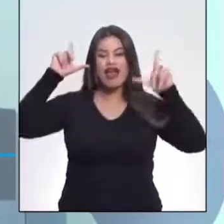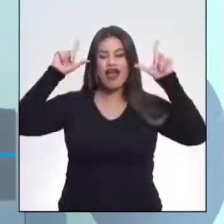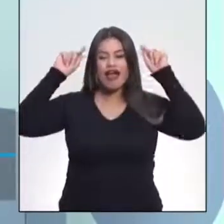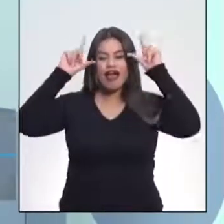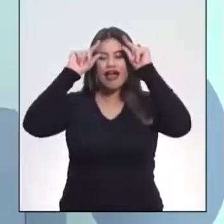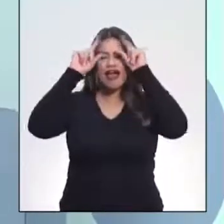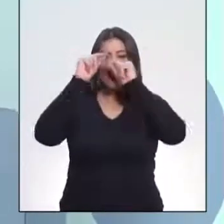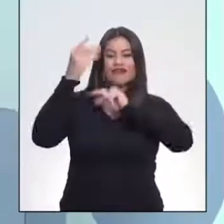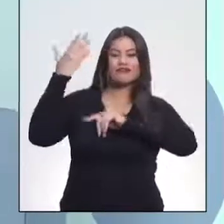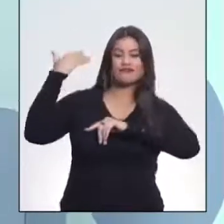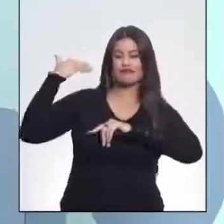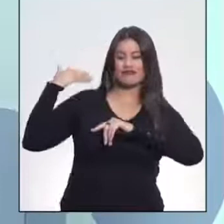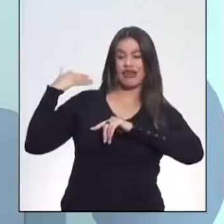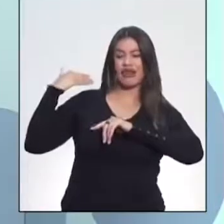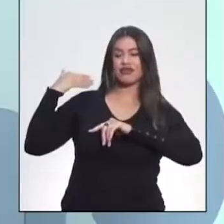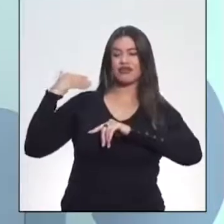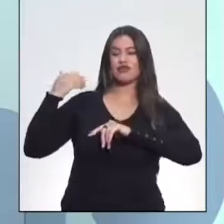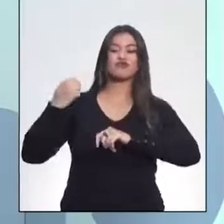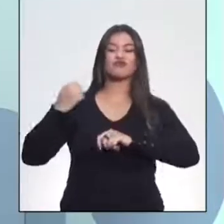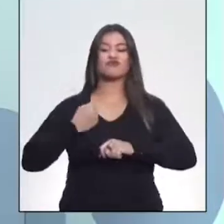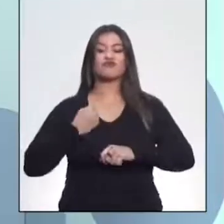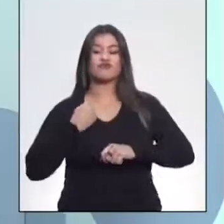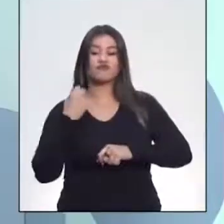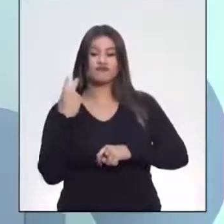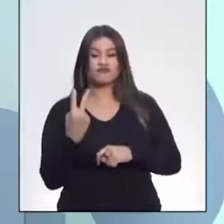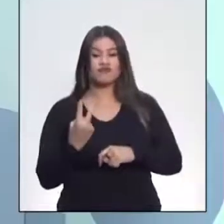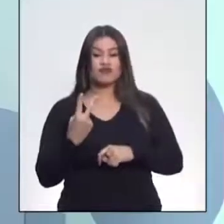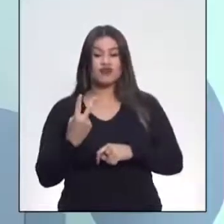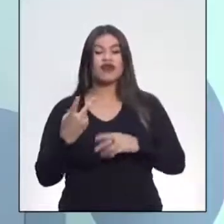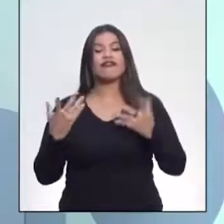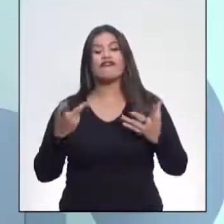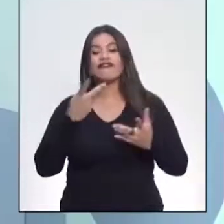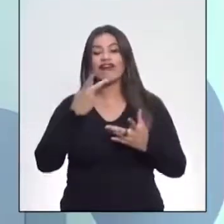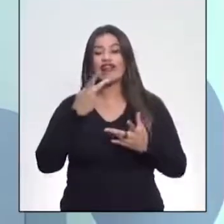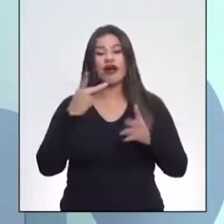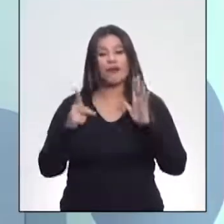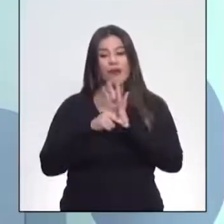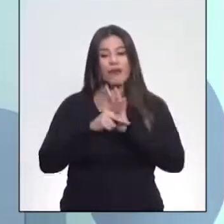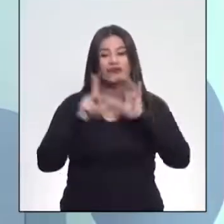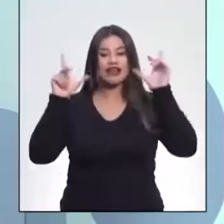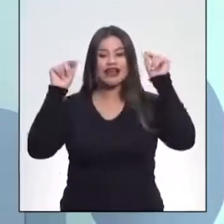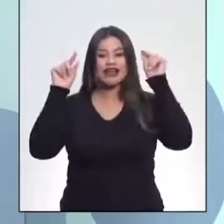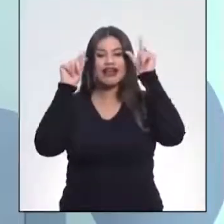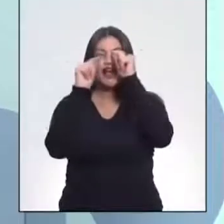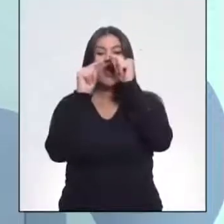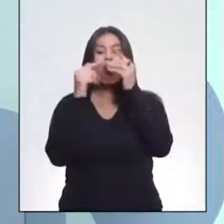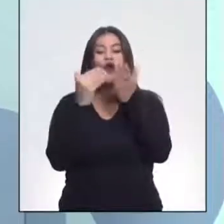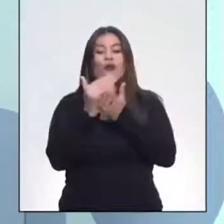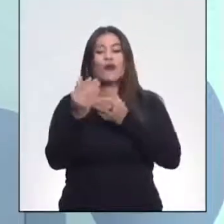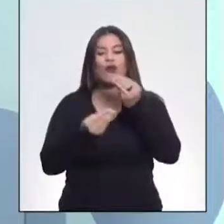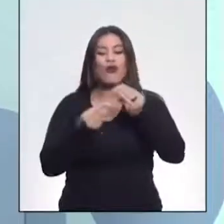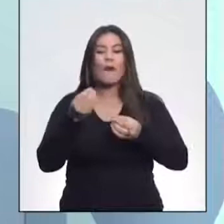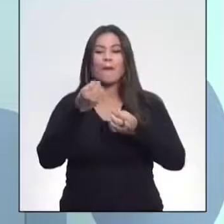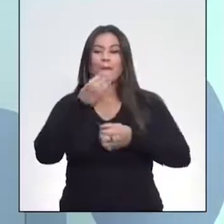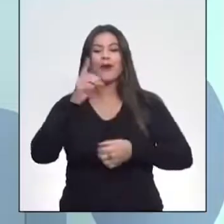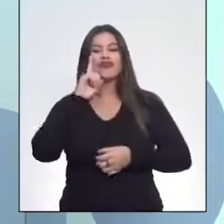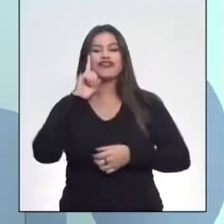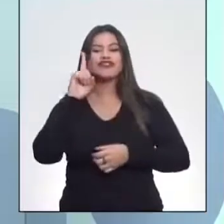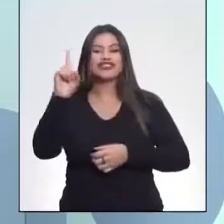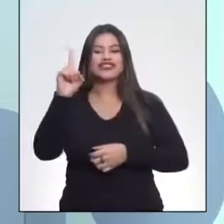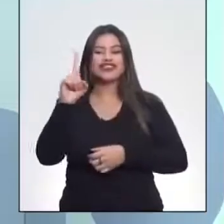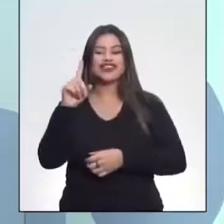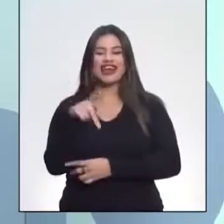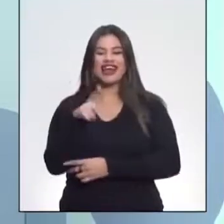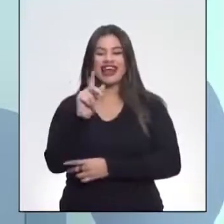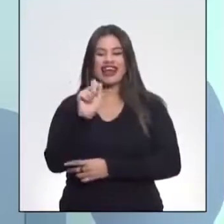parte 2 e como nós vamos falar sobre a Grécia Vamos iniciar aí com um bom dia em grego